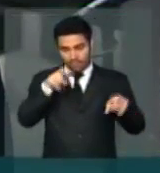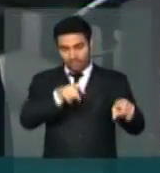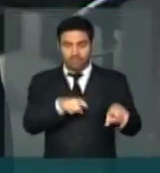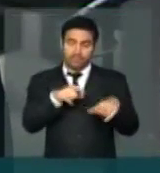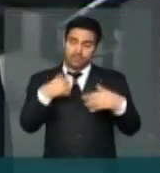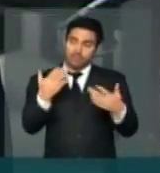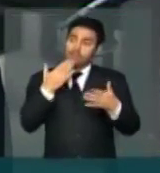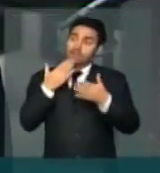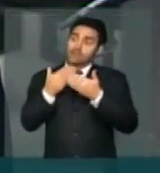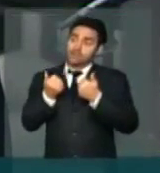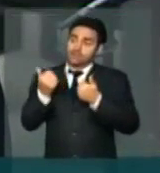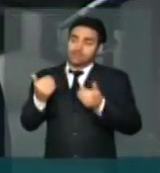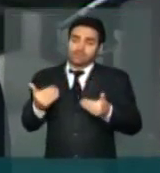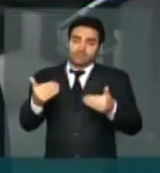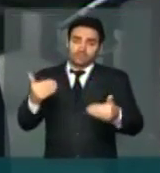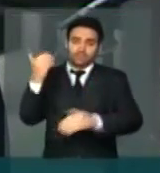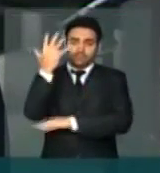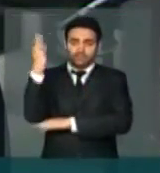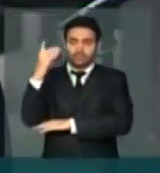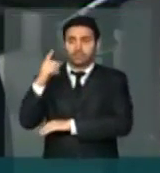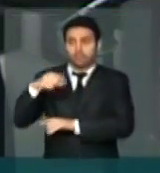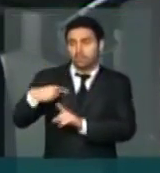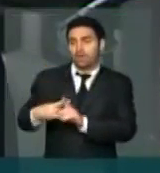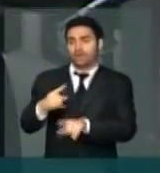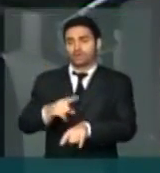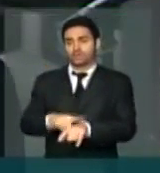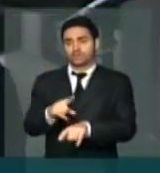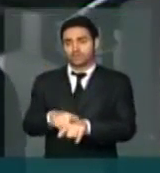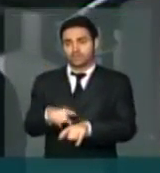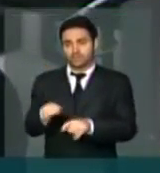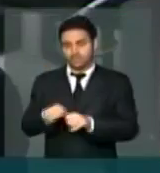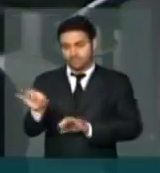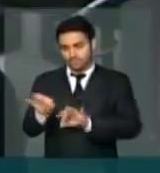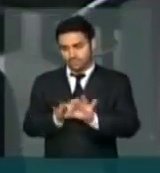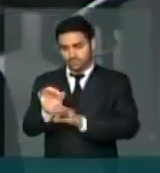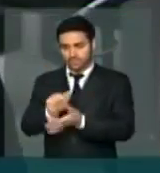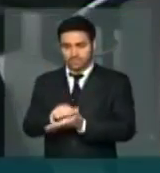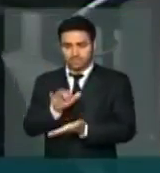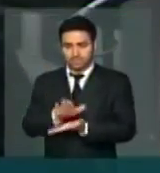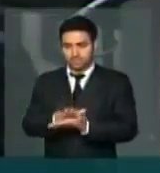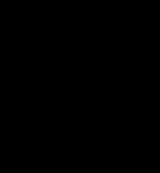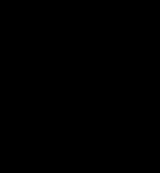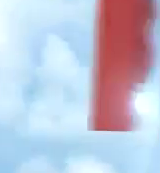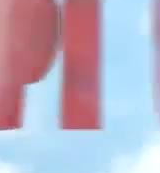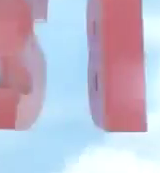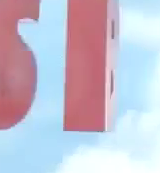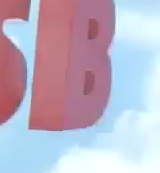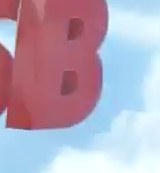ao Ministério do Meio Ambiente a necessidade de prorrogar o prazo para executar o cadastro. Obrigado, presidente.